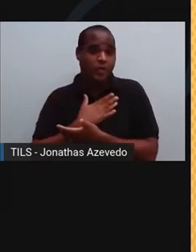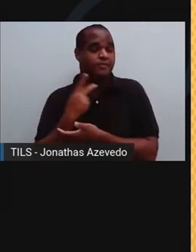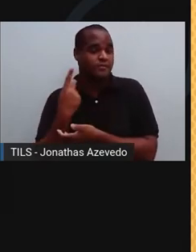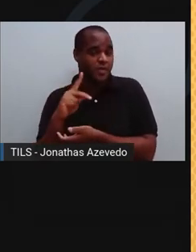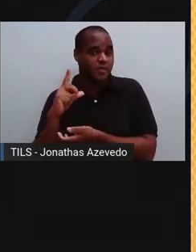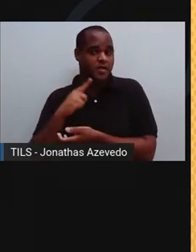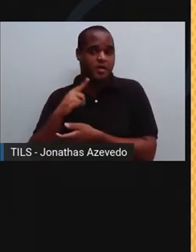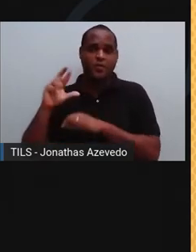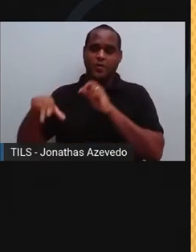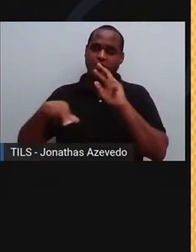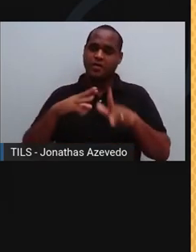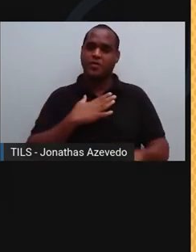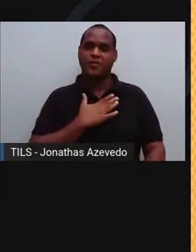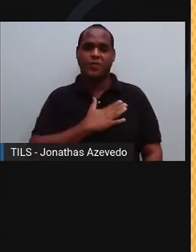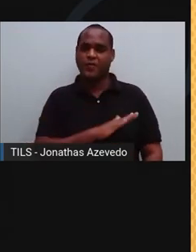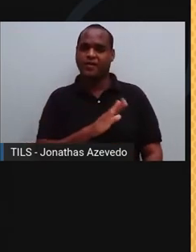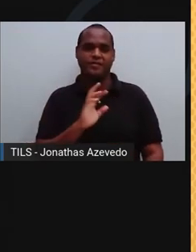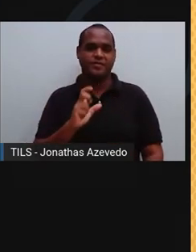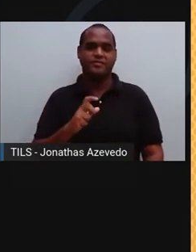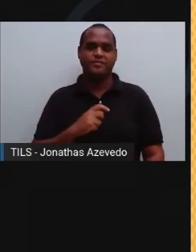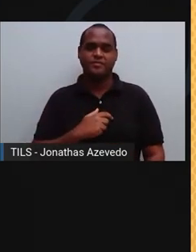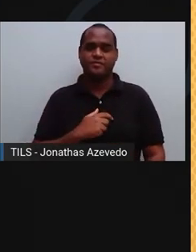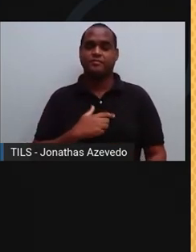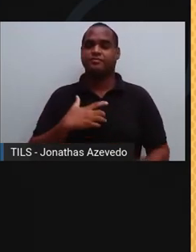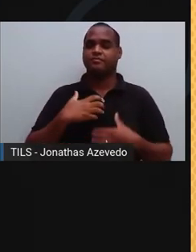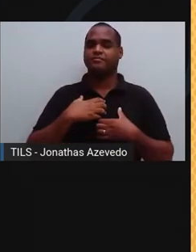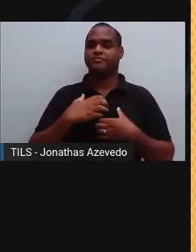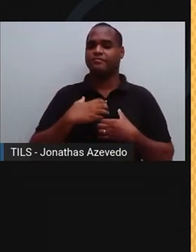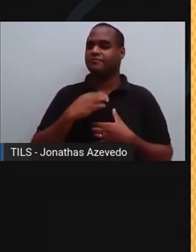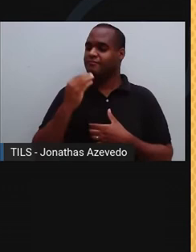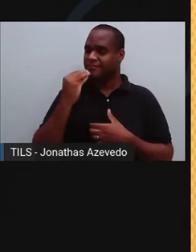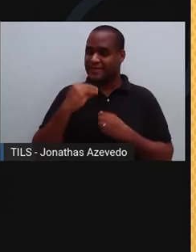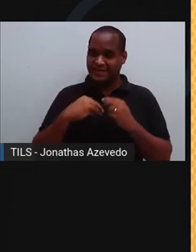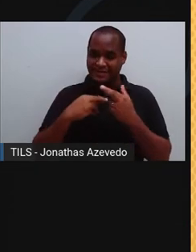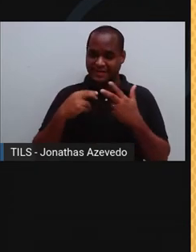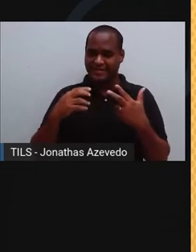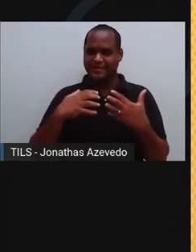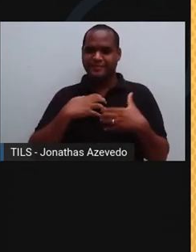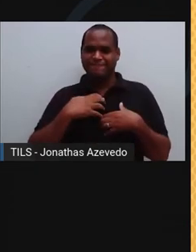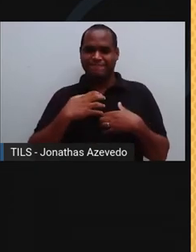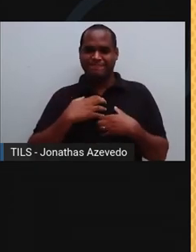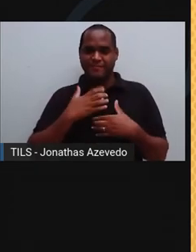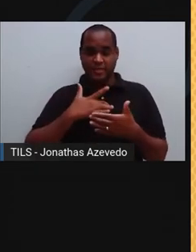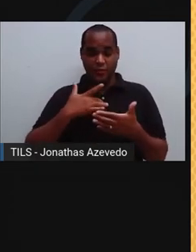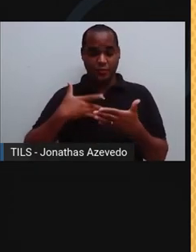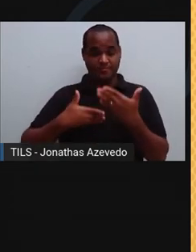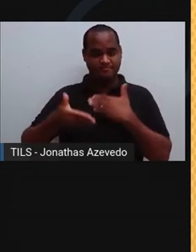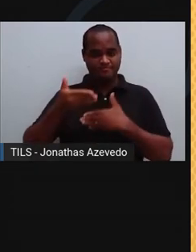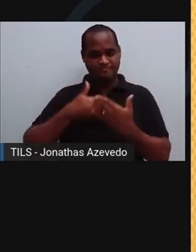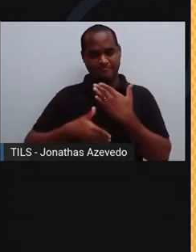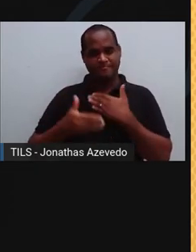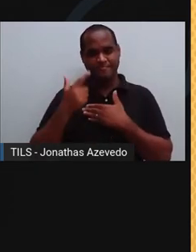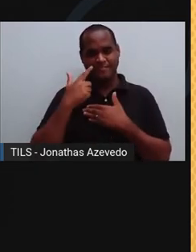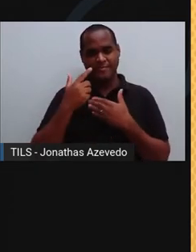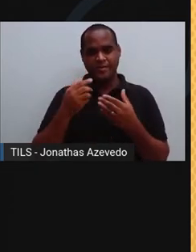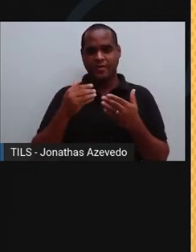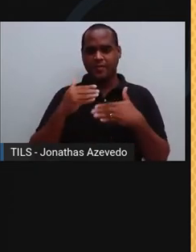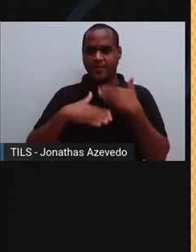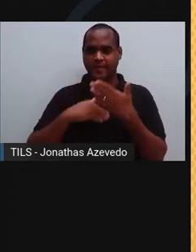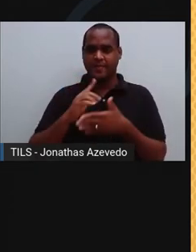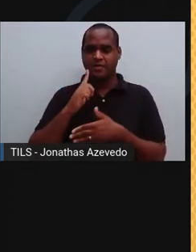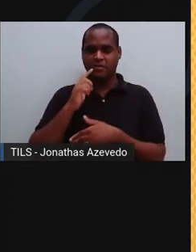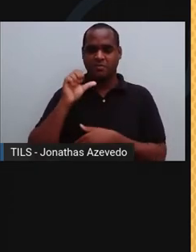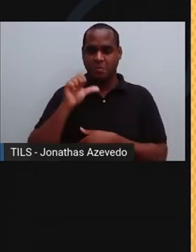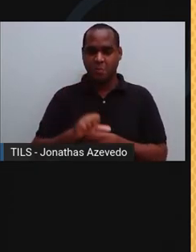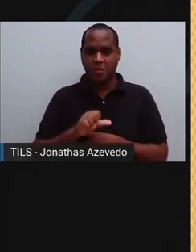comida e de outras não. O sentido do paladar também nos ajuda a proteger a nossa saúde, pois assim não comemos alimentos